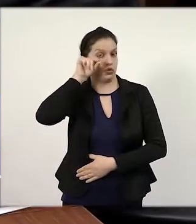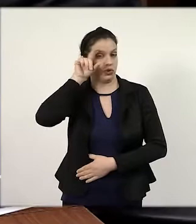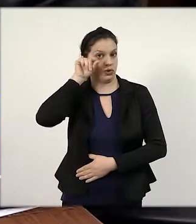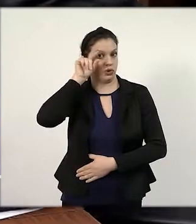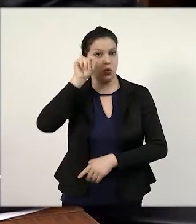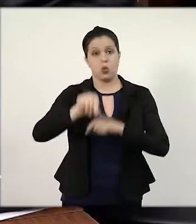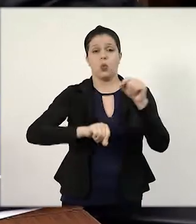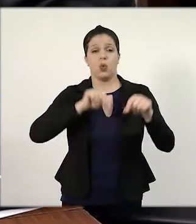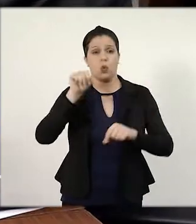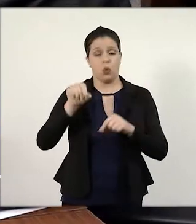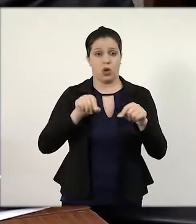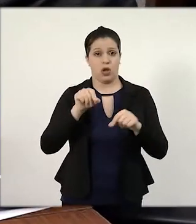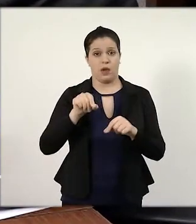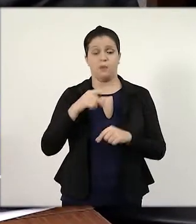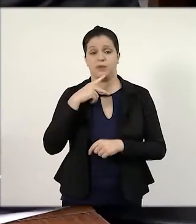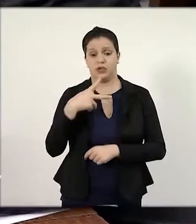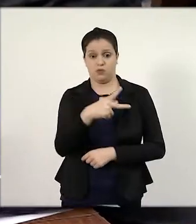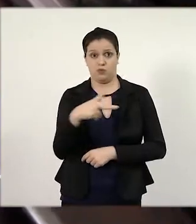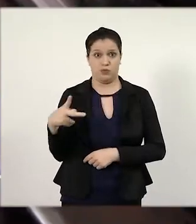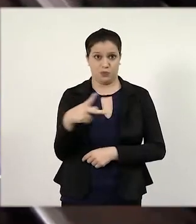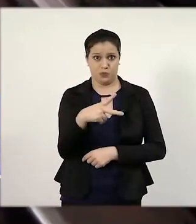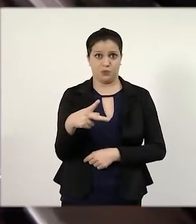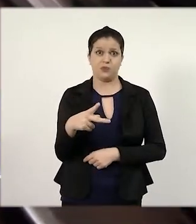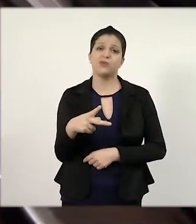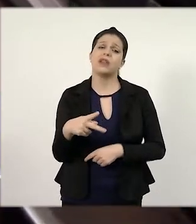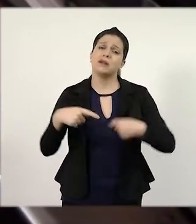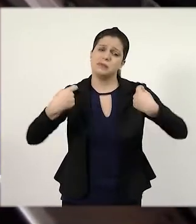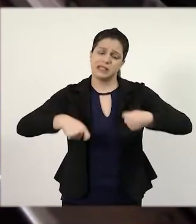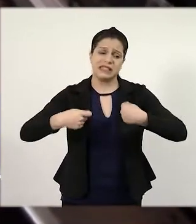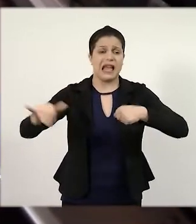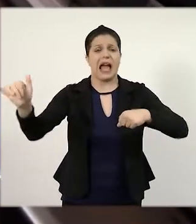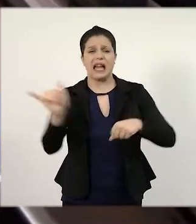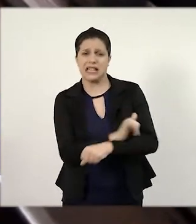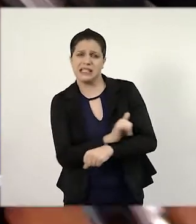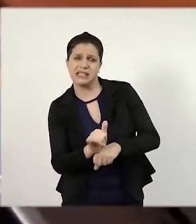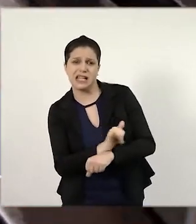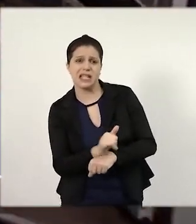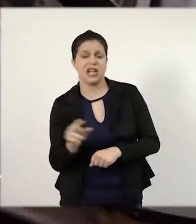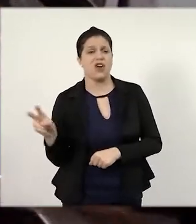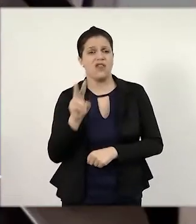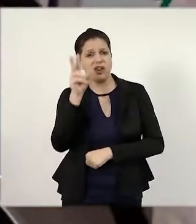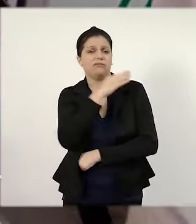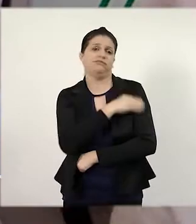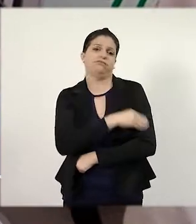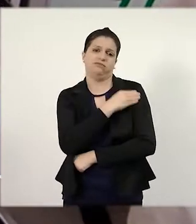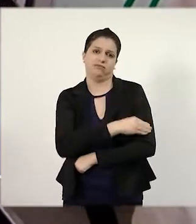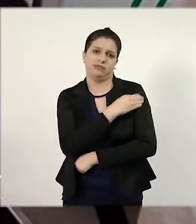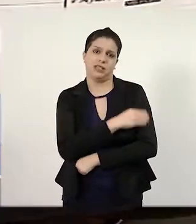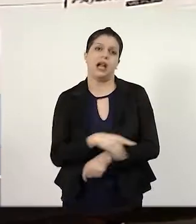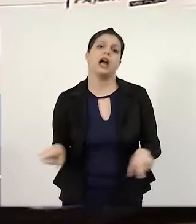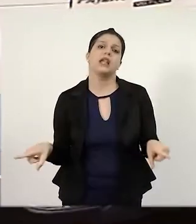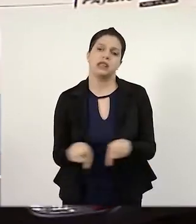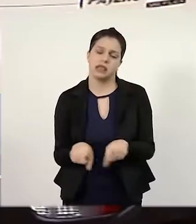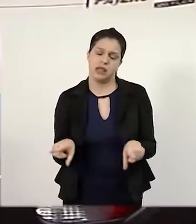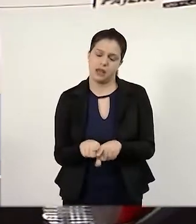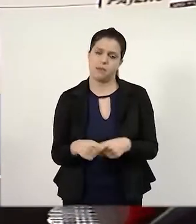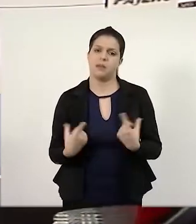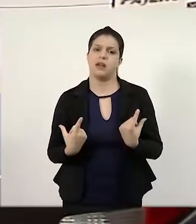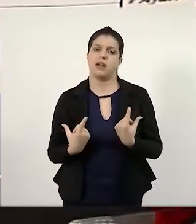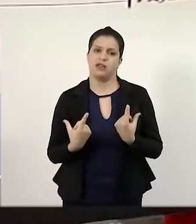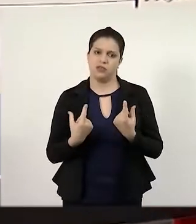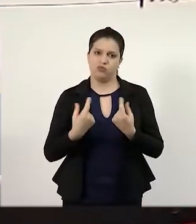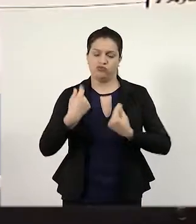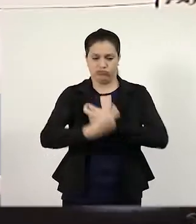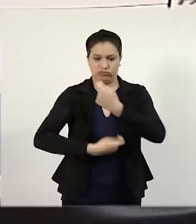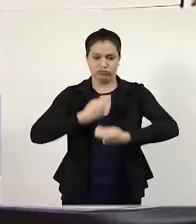Legislativa, deputado Gerson Claro, do PP, foi preciso traçar uma estratégia para valorizar o etanol, que também compõe a